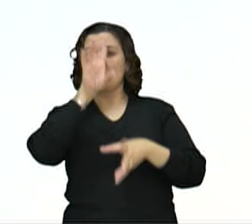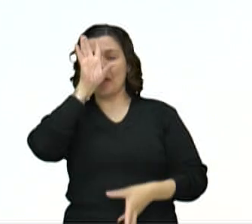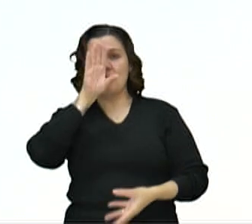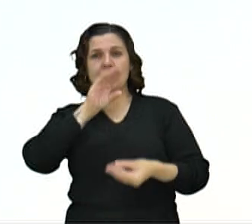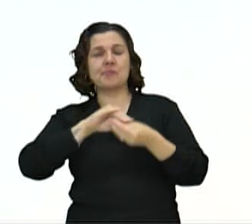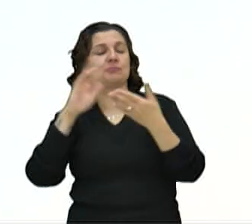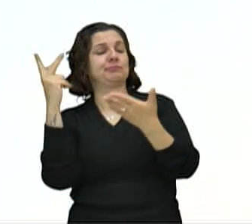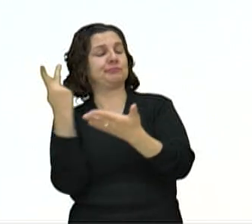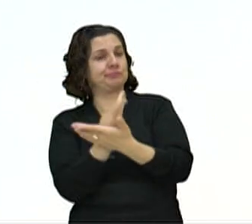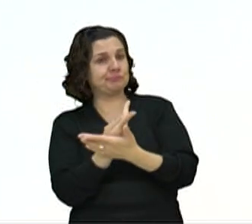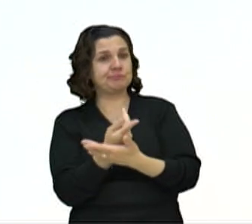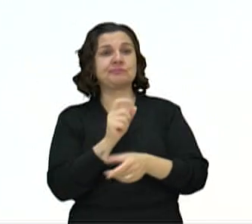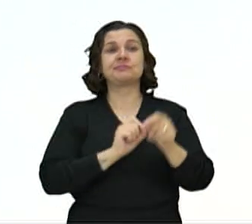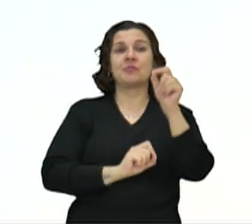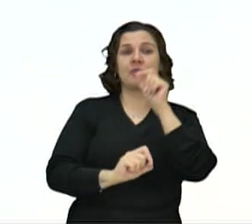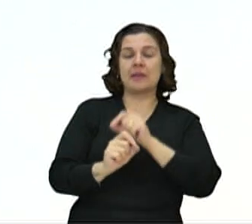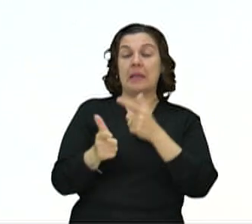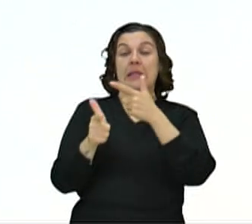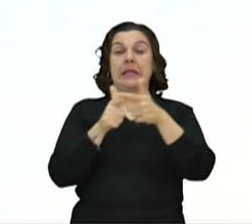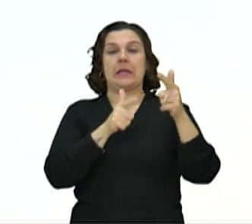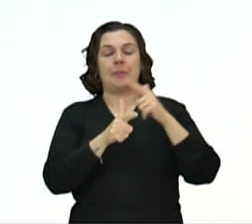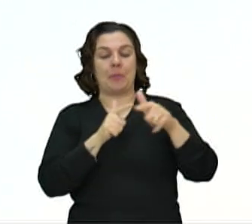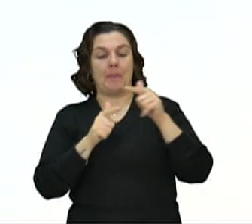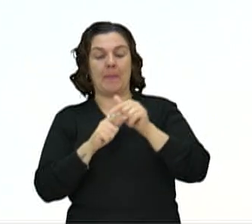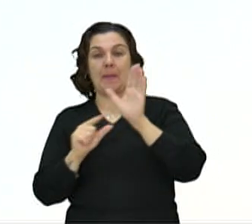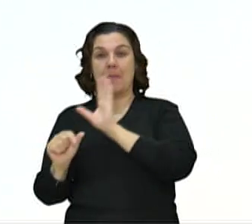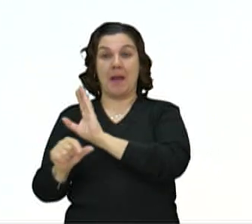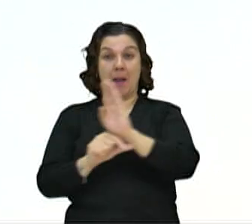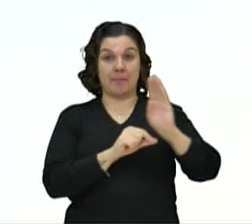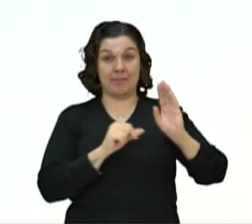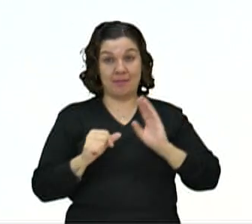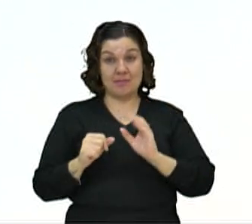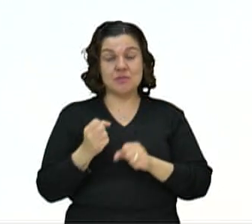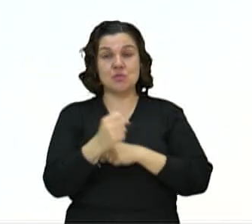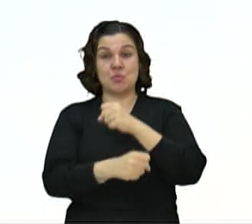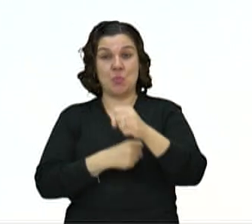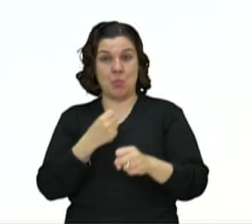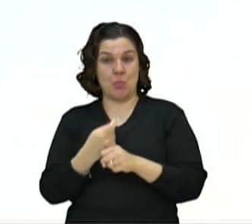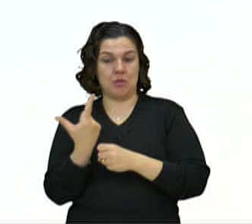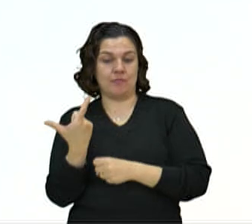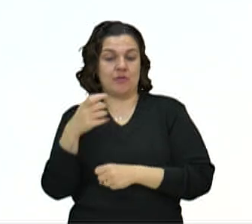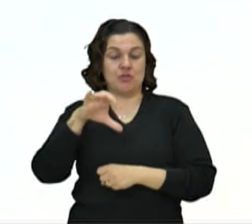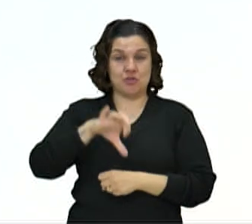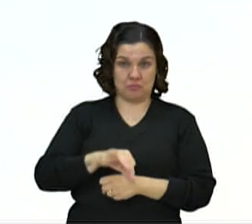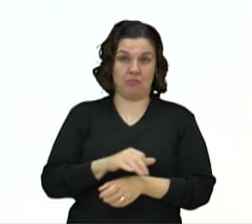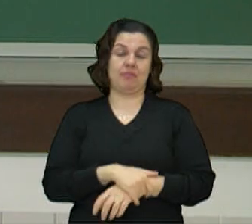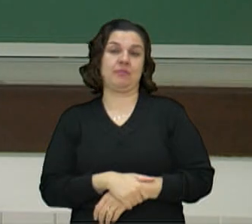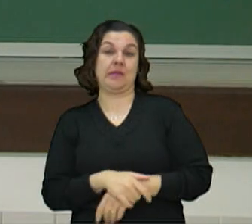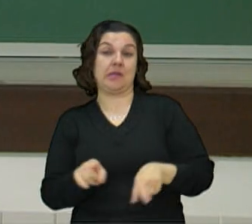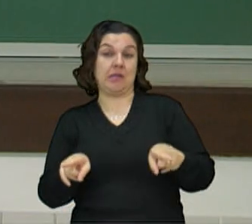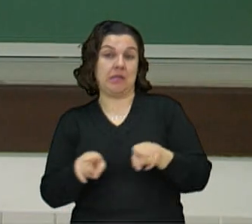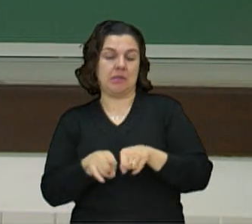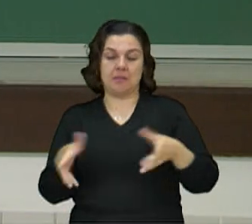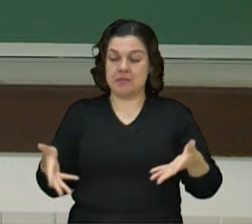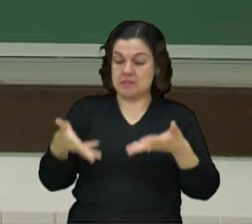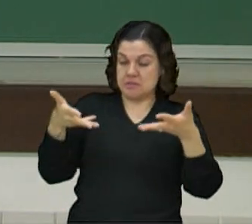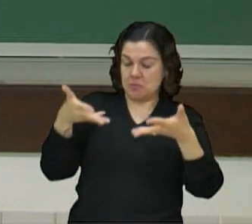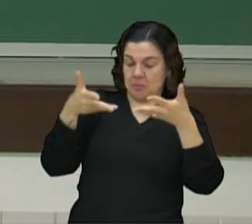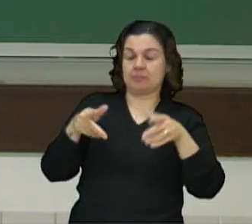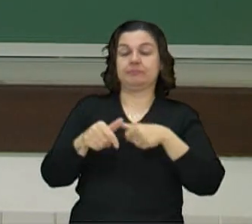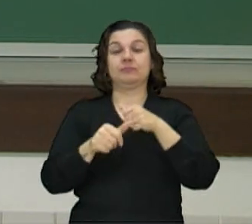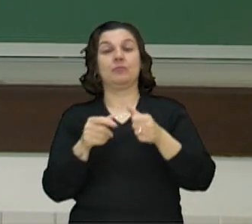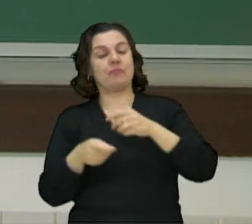as causas da crise capitalista de 29 e os seus desdobramentos em relação à economia